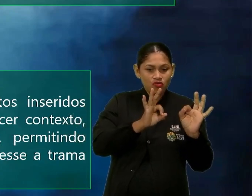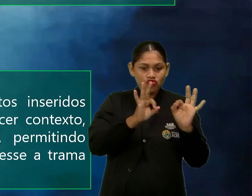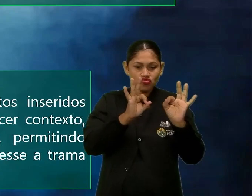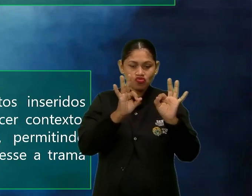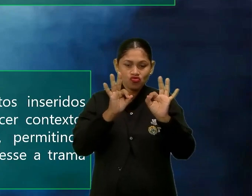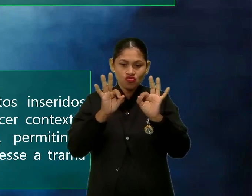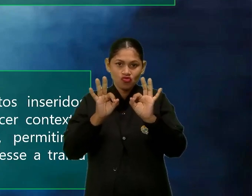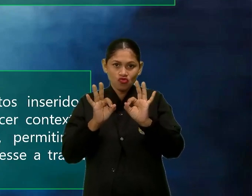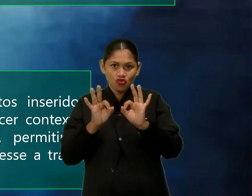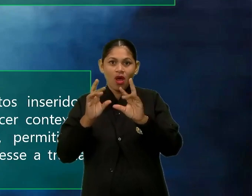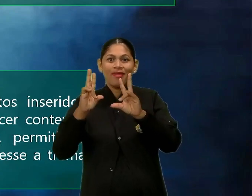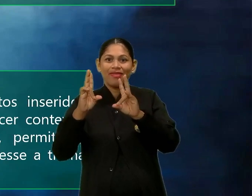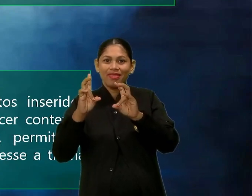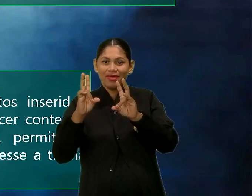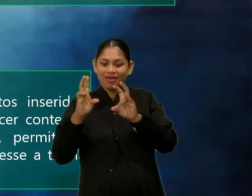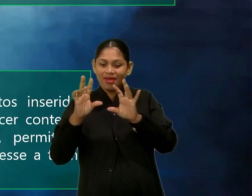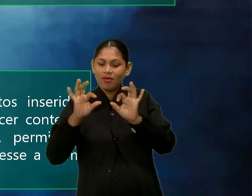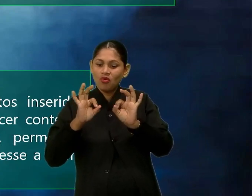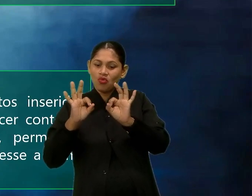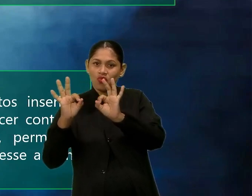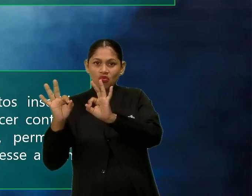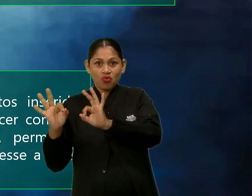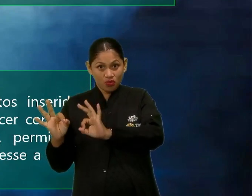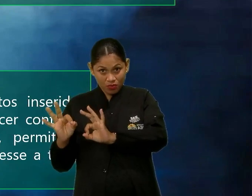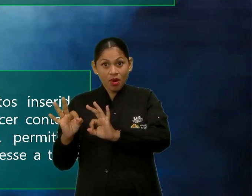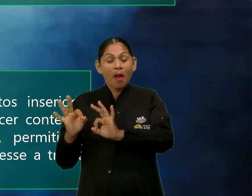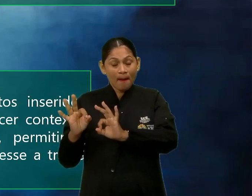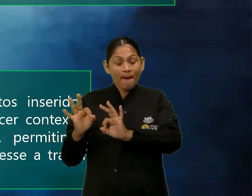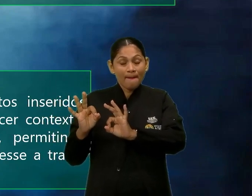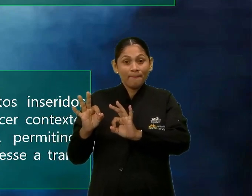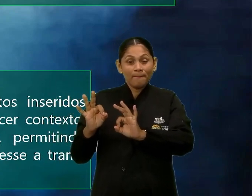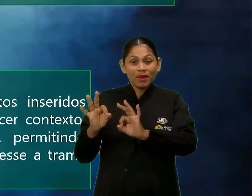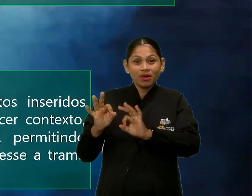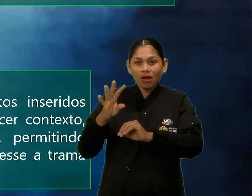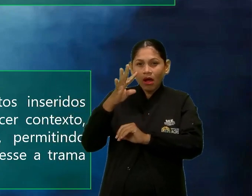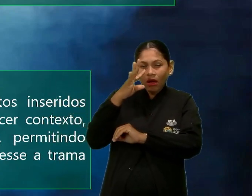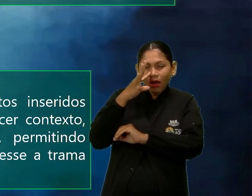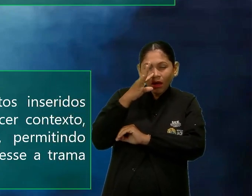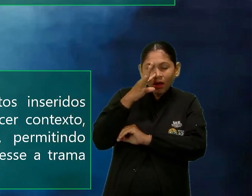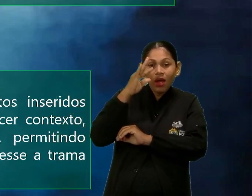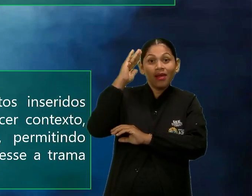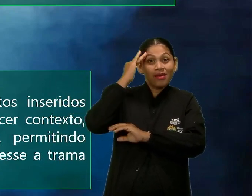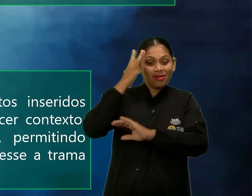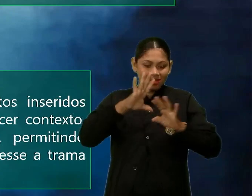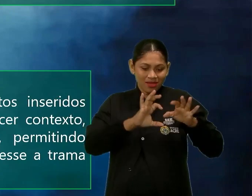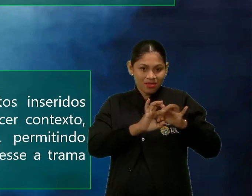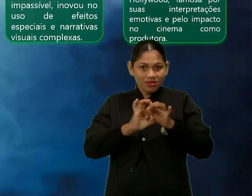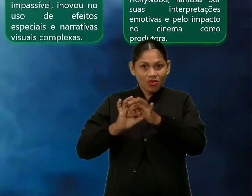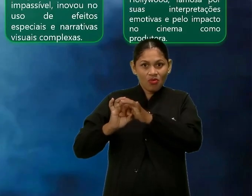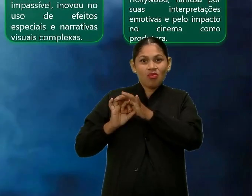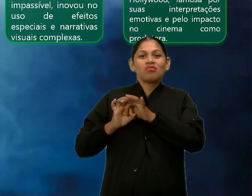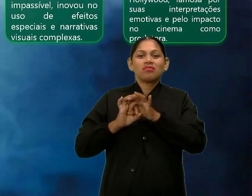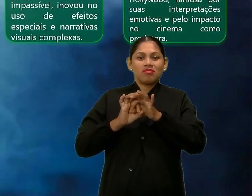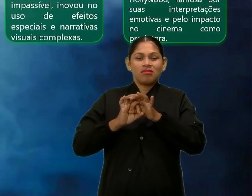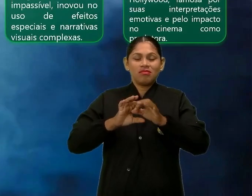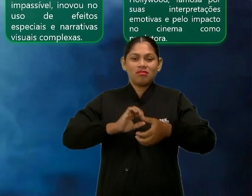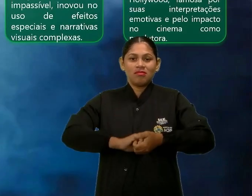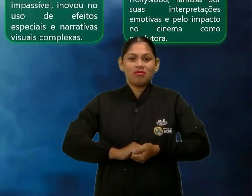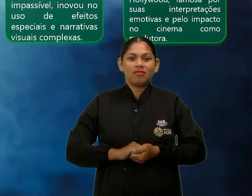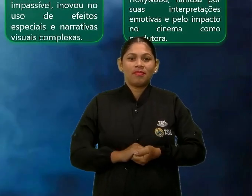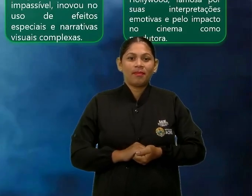para que o telespectador conseguisse compreender o contexto da história que estava sendo contada.